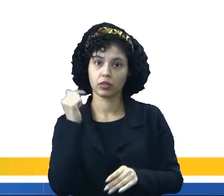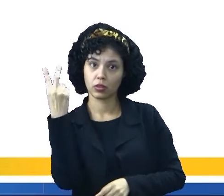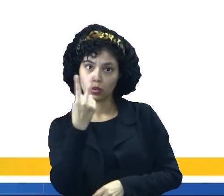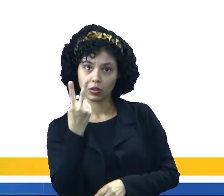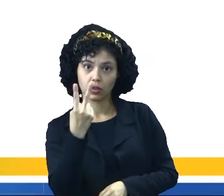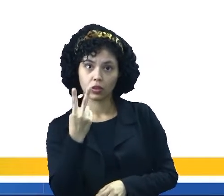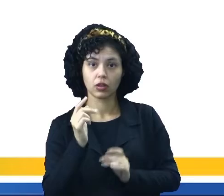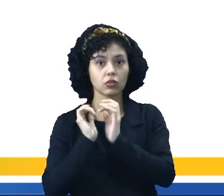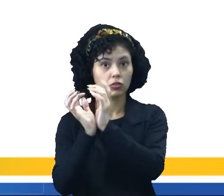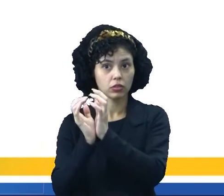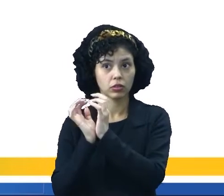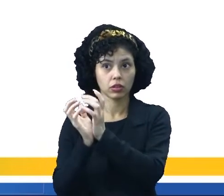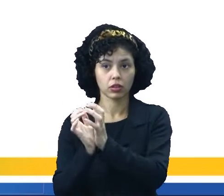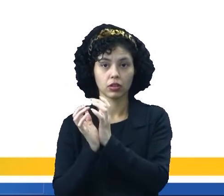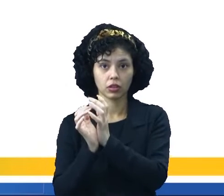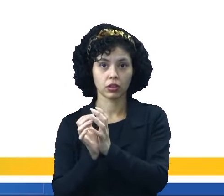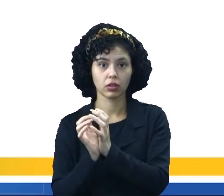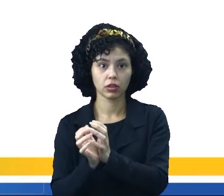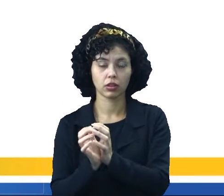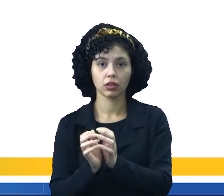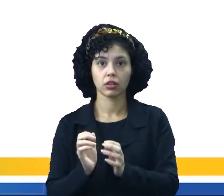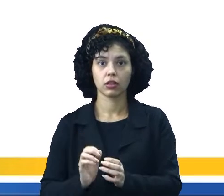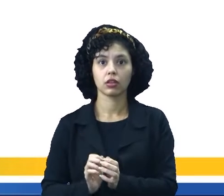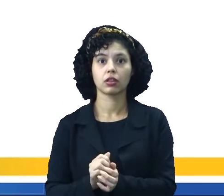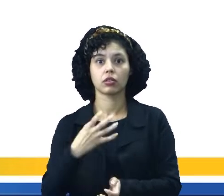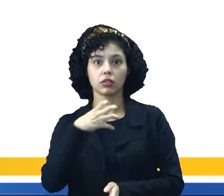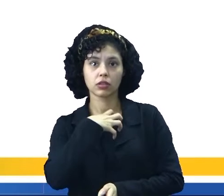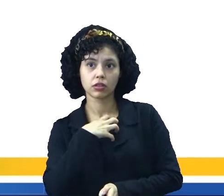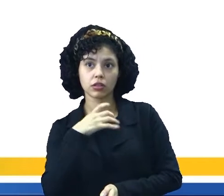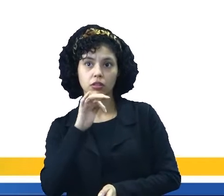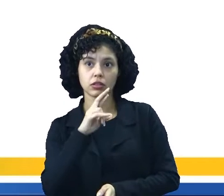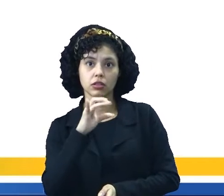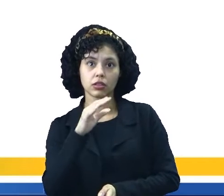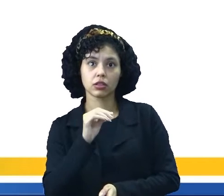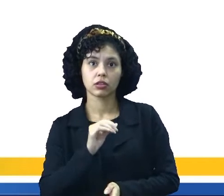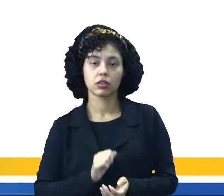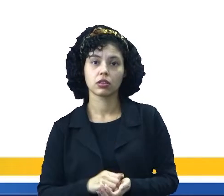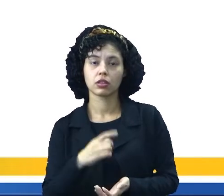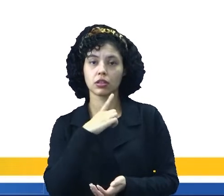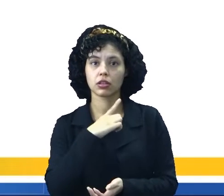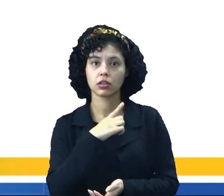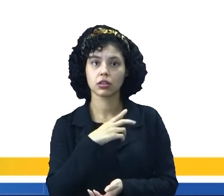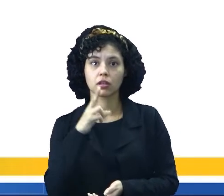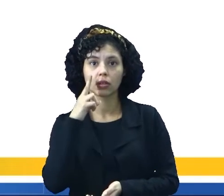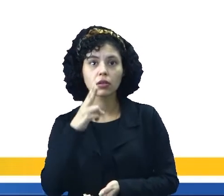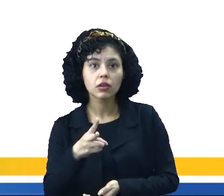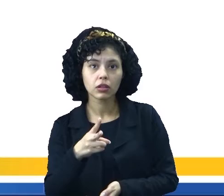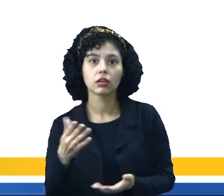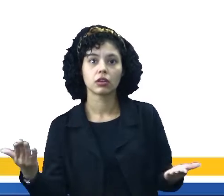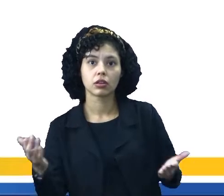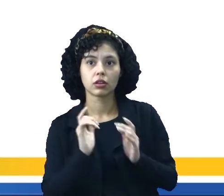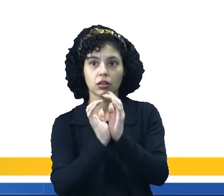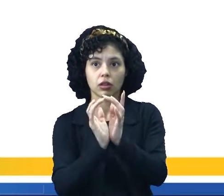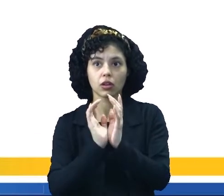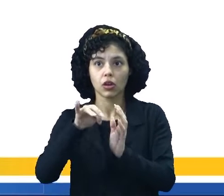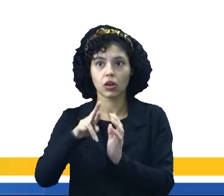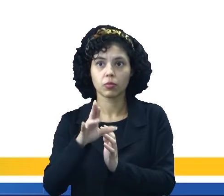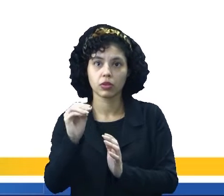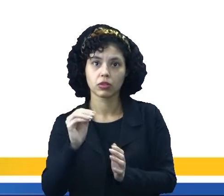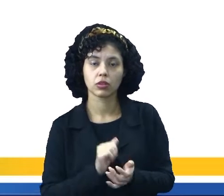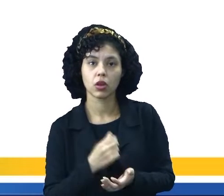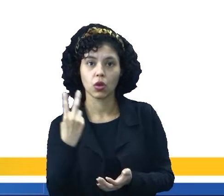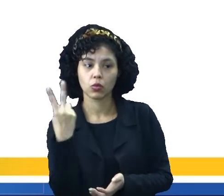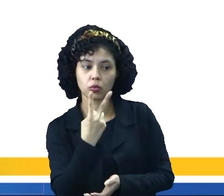tipos de neurônios. Nós temos aí um neurônio sensitivo e nós temos também aí um neurônio motor.